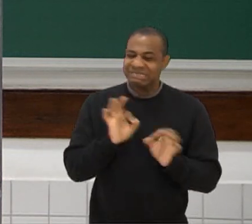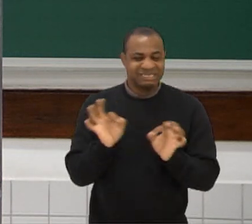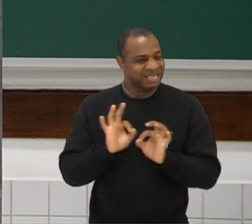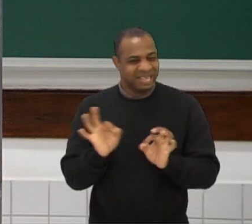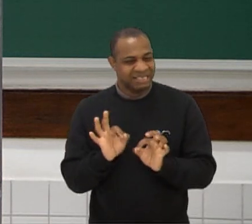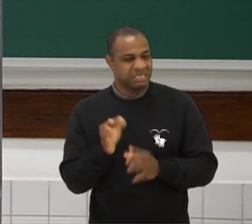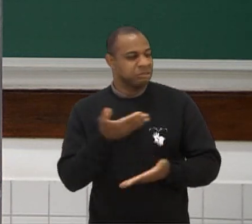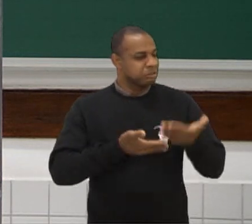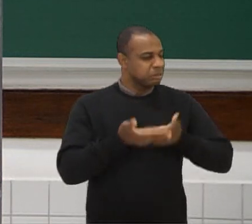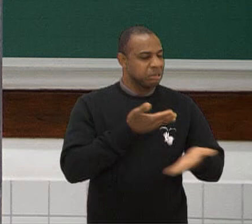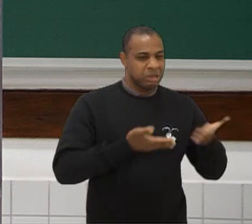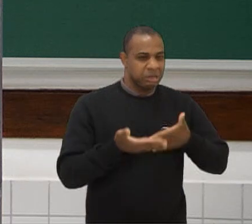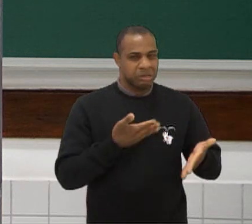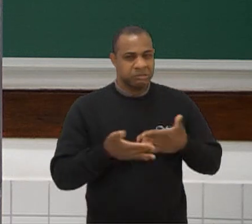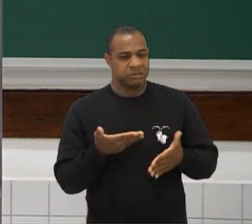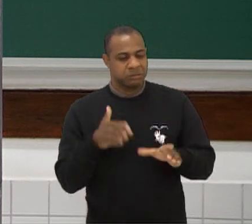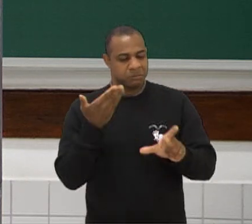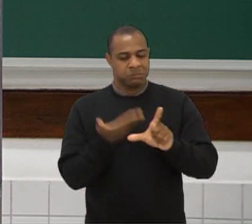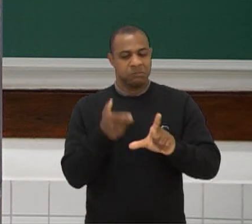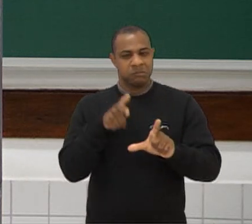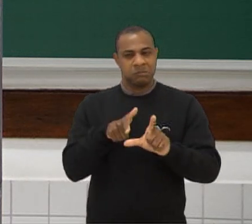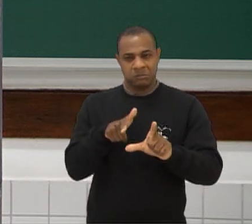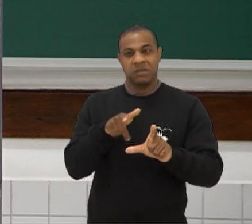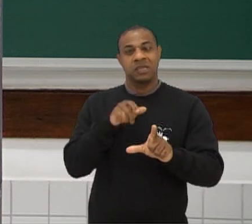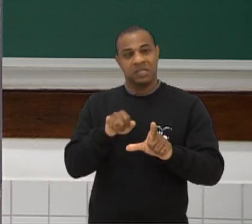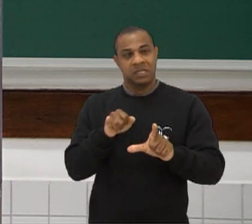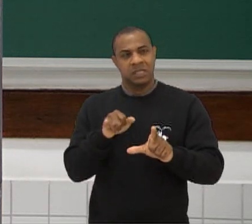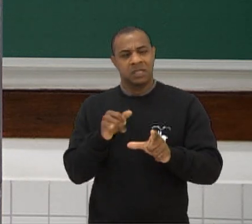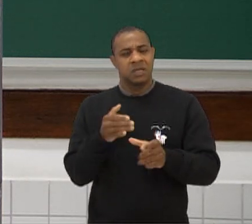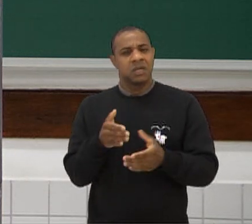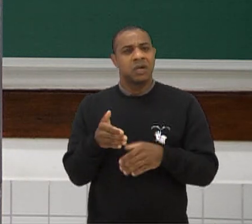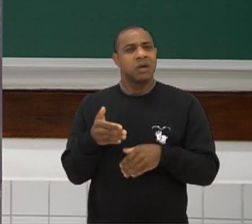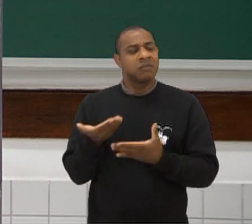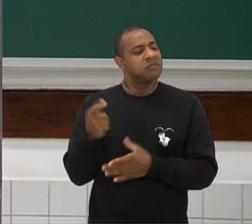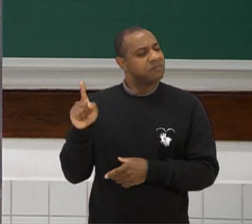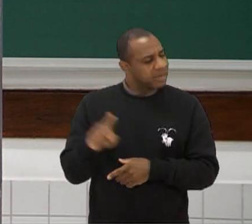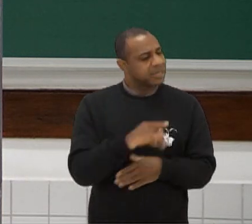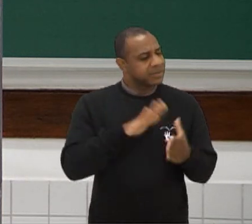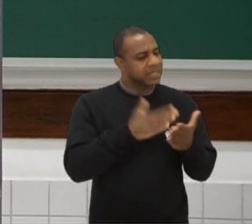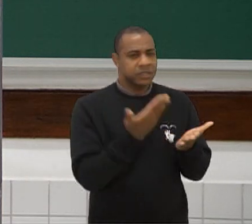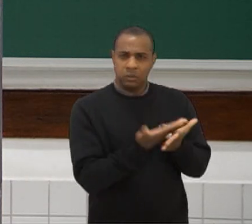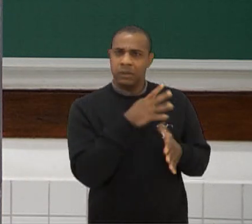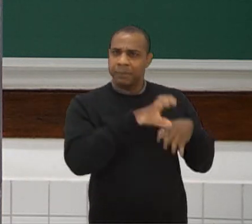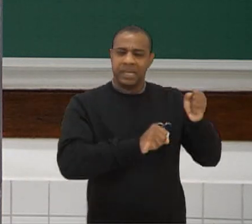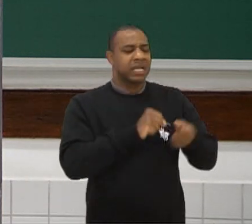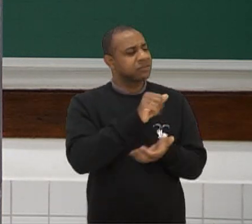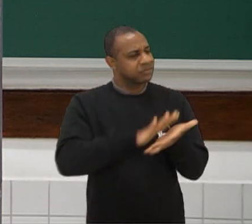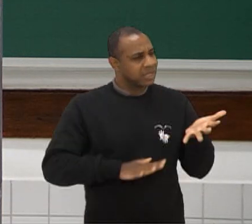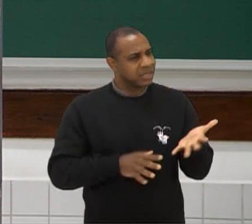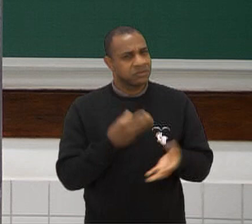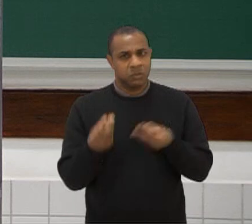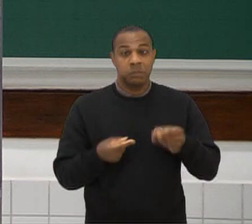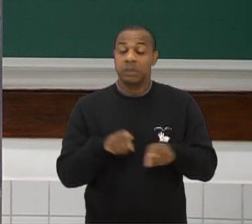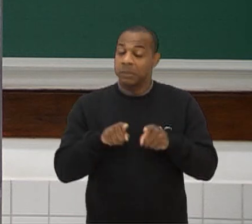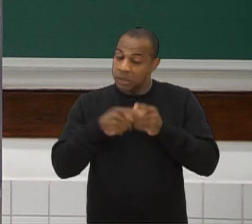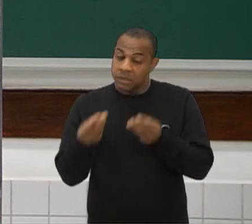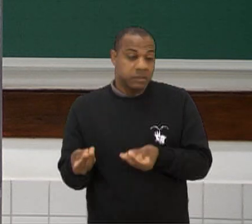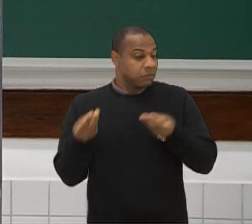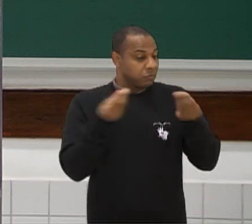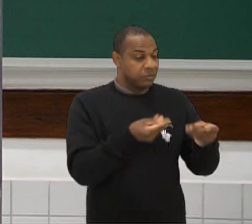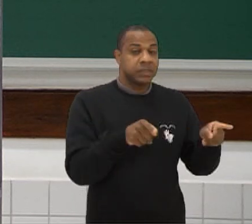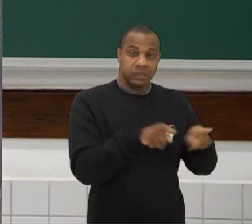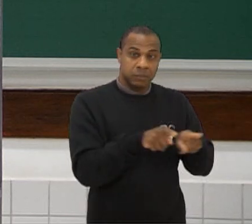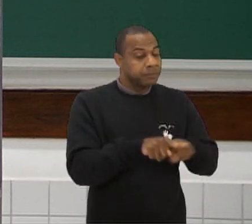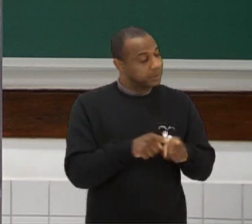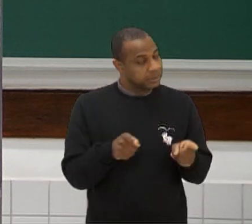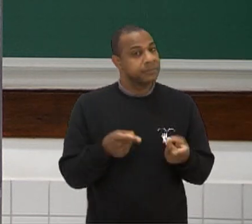conseguir interagir pela plataforma, converse com a sua escola para você pegar as atividades e também fazendo a devolutiva delas de maneira adequada